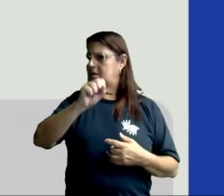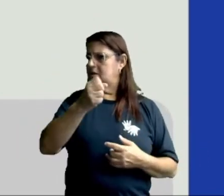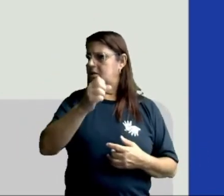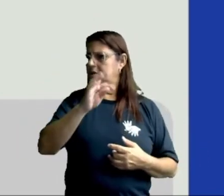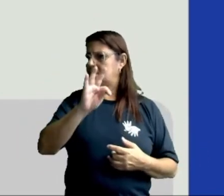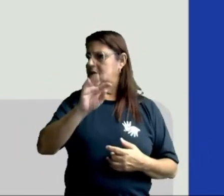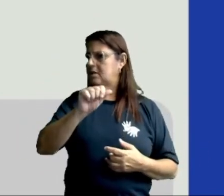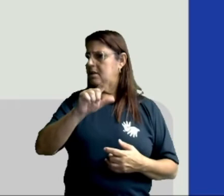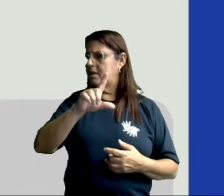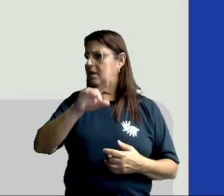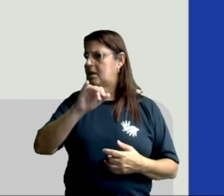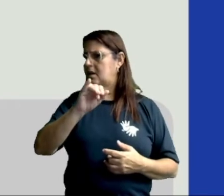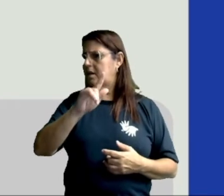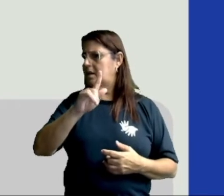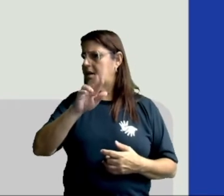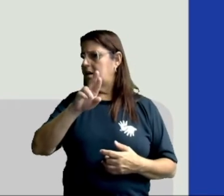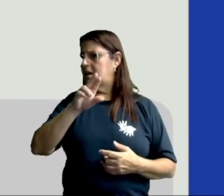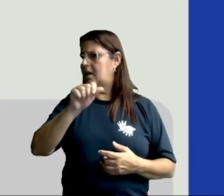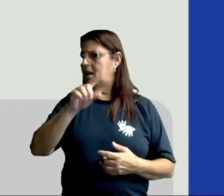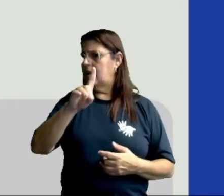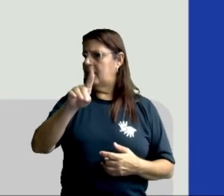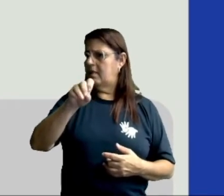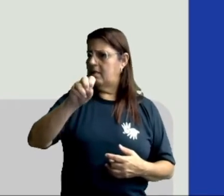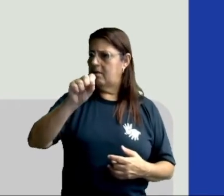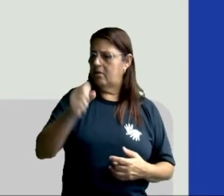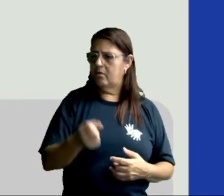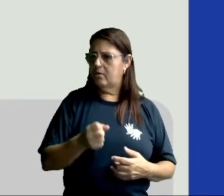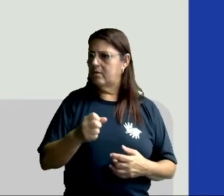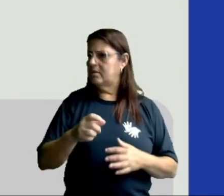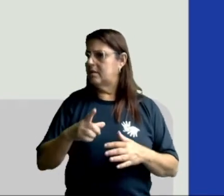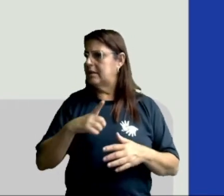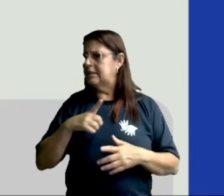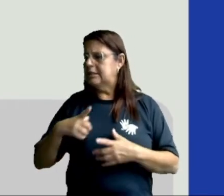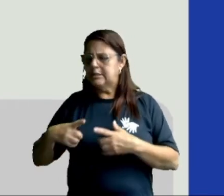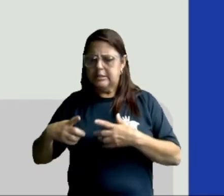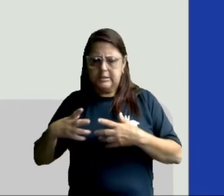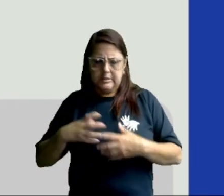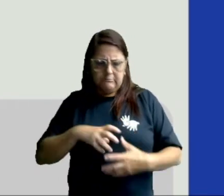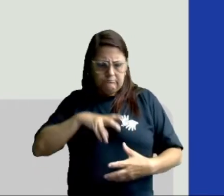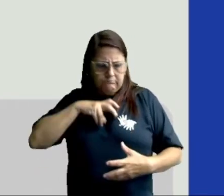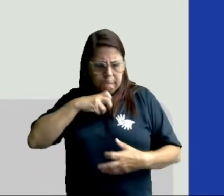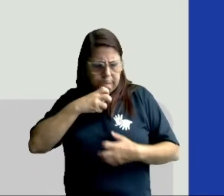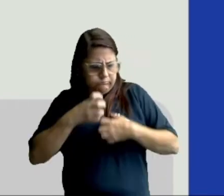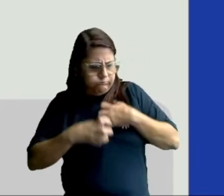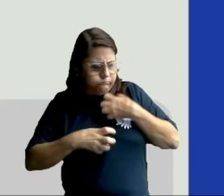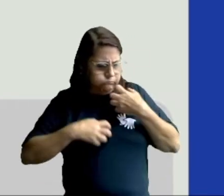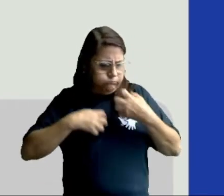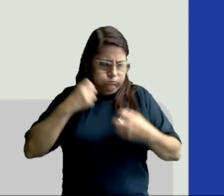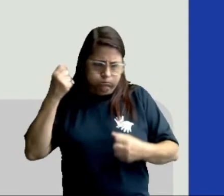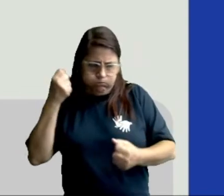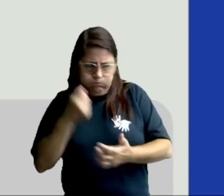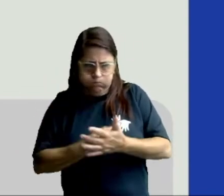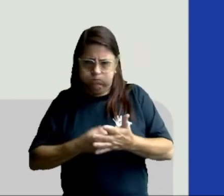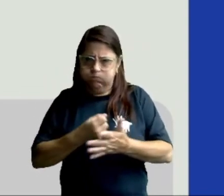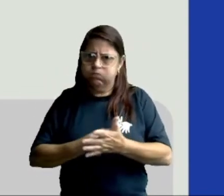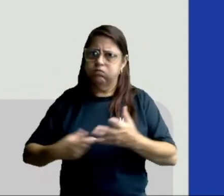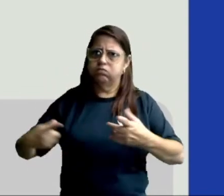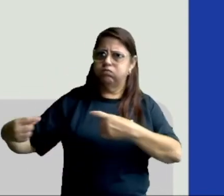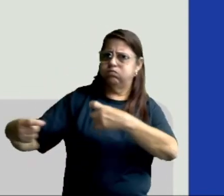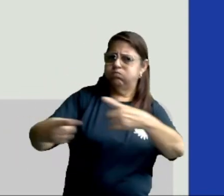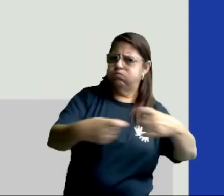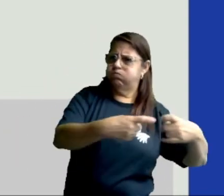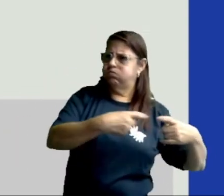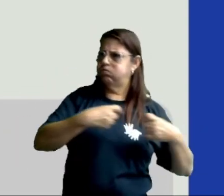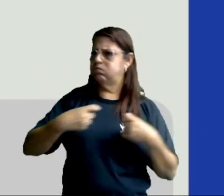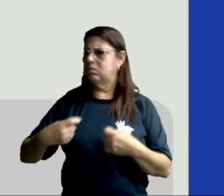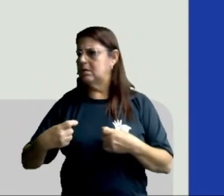Alamein, na África. Os líderes fascistas italianos se voltam contra Mussolini, a resistência italiana o executa e expõe um